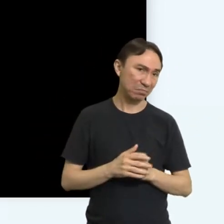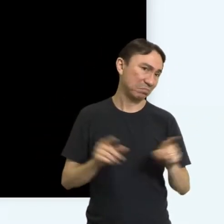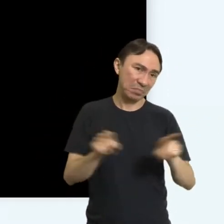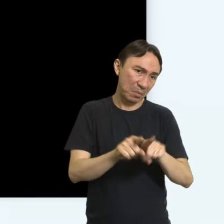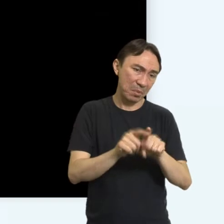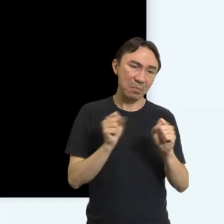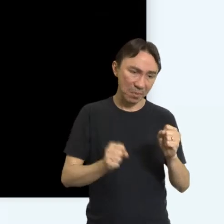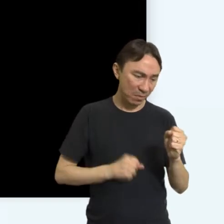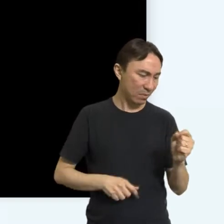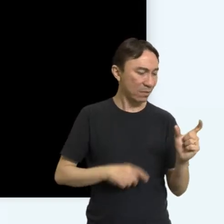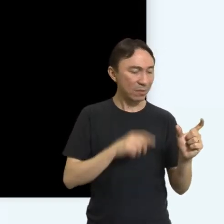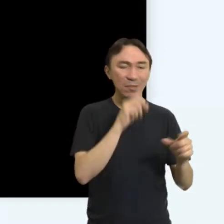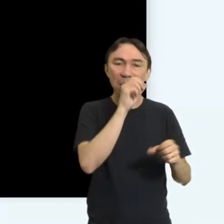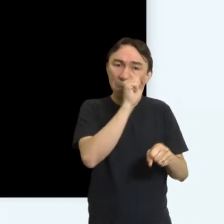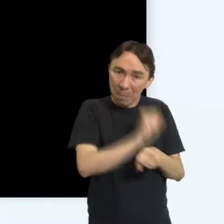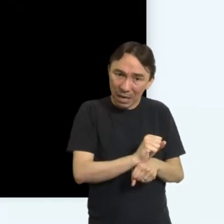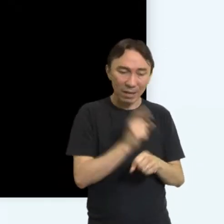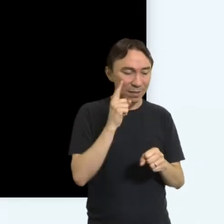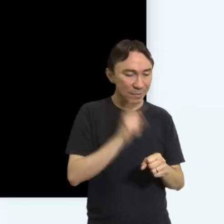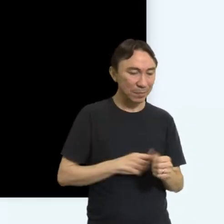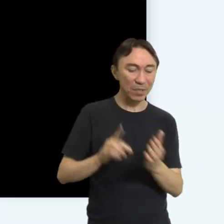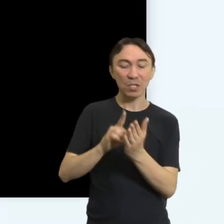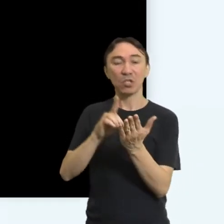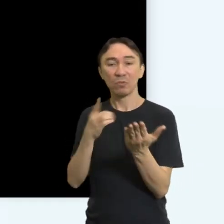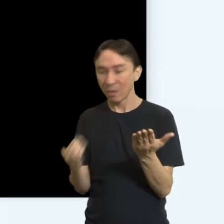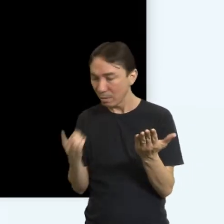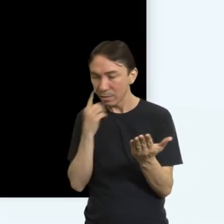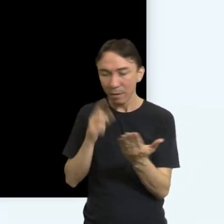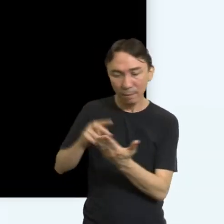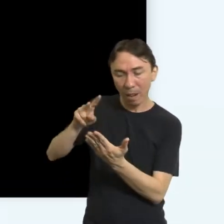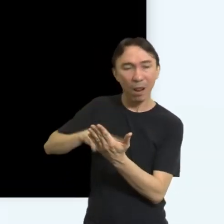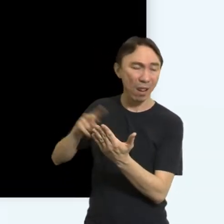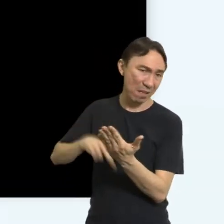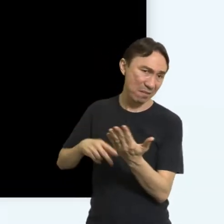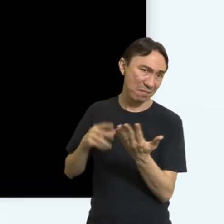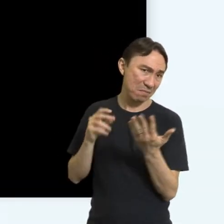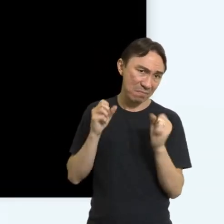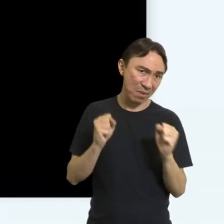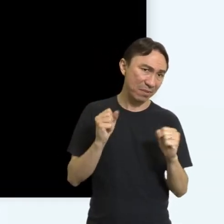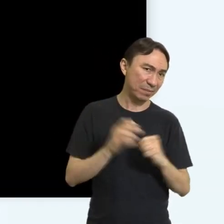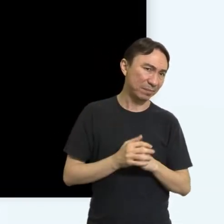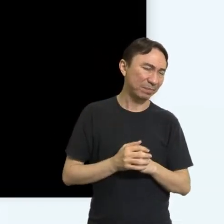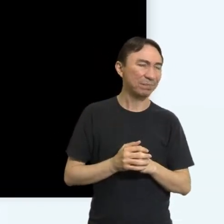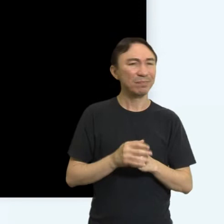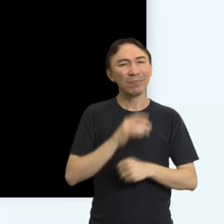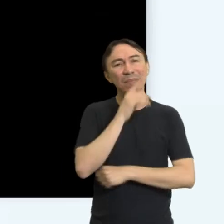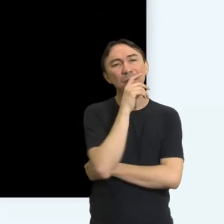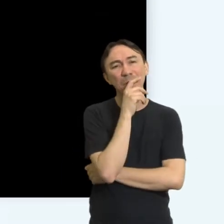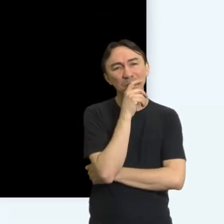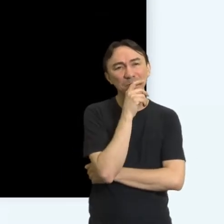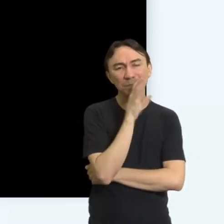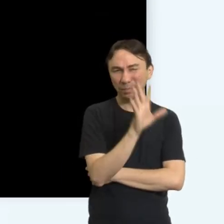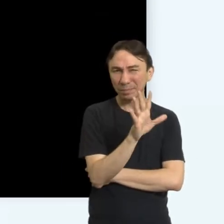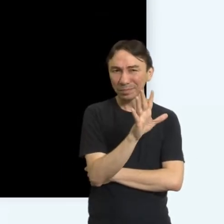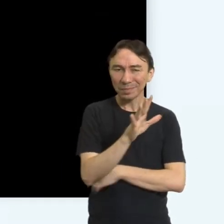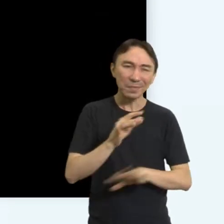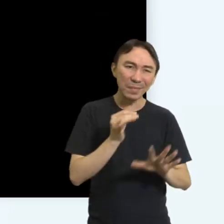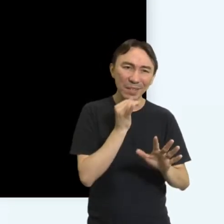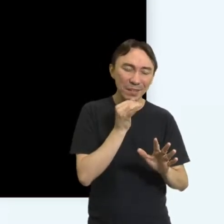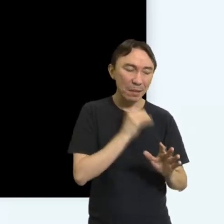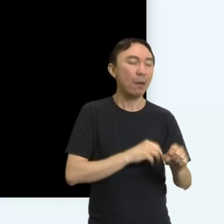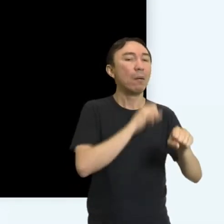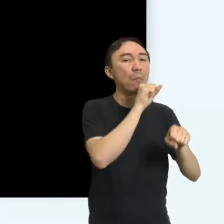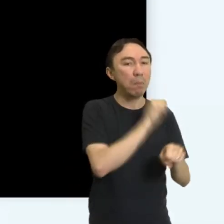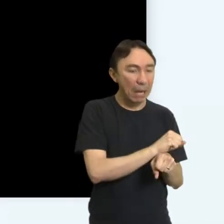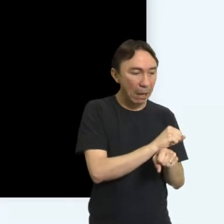dicionário, mas nem sempre teremos um dicionário à mão para fazer isso. E se a gente pensar bem, vamos lá, se pararmos demais,